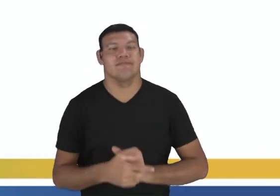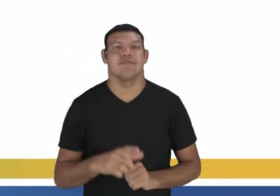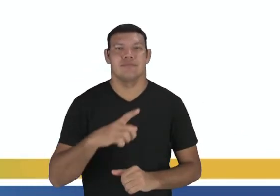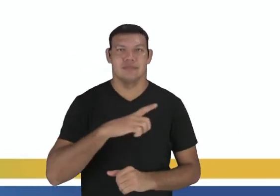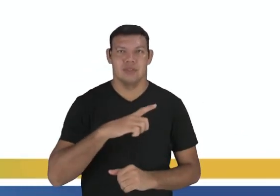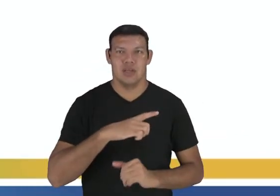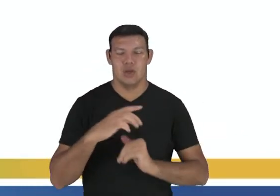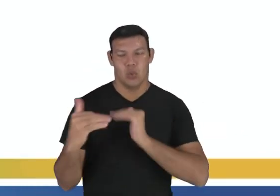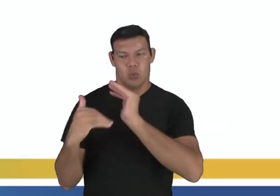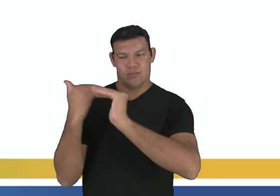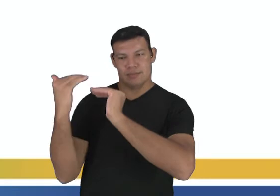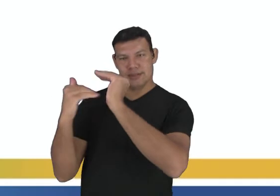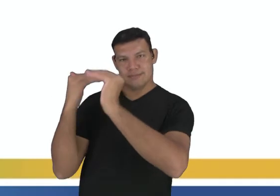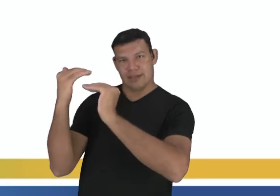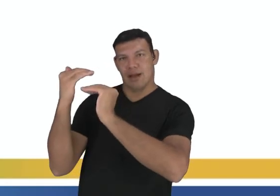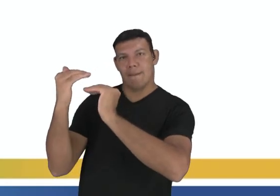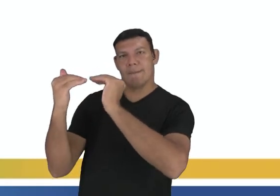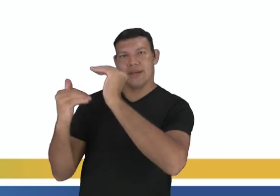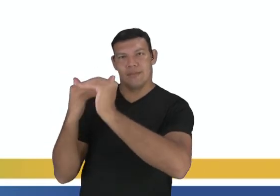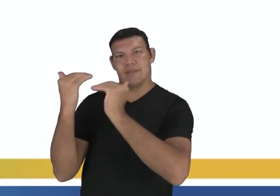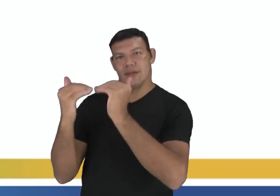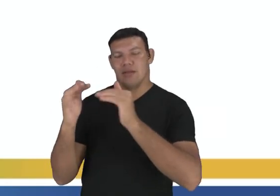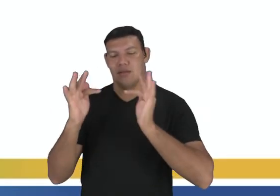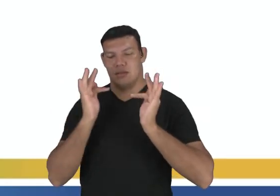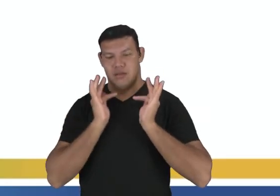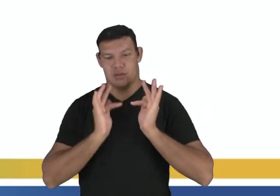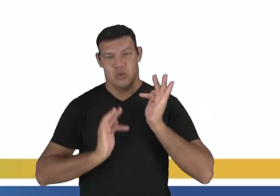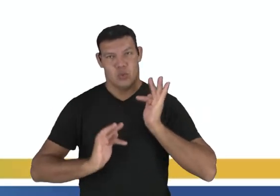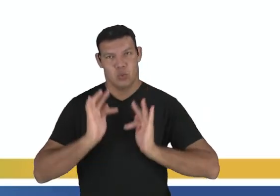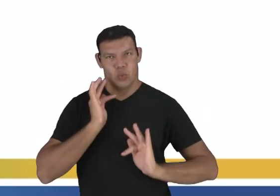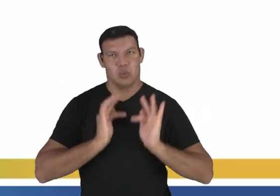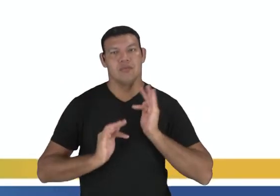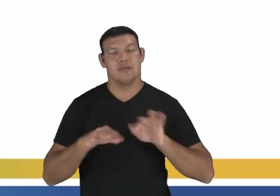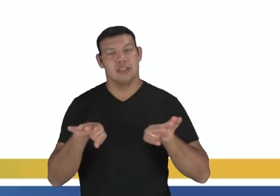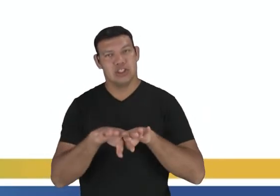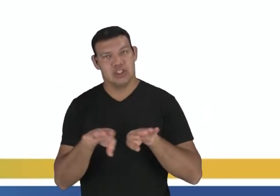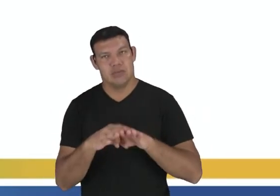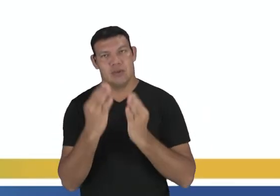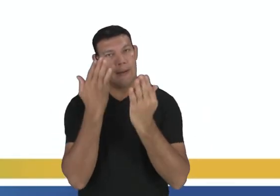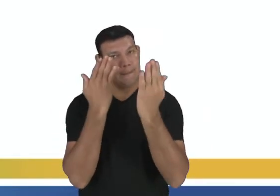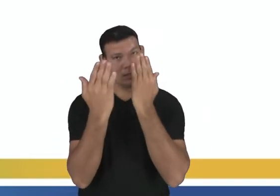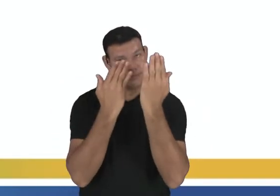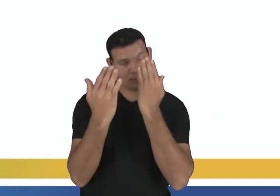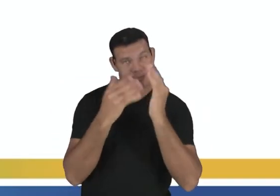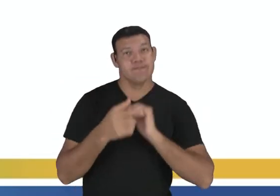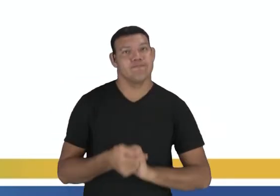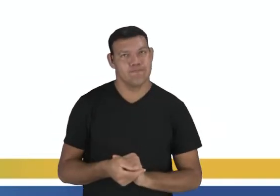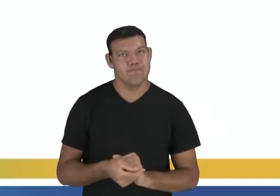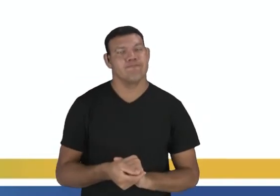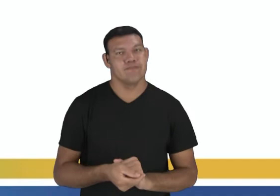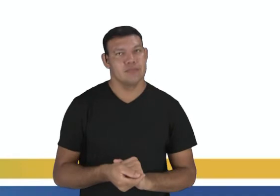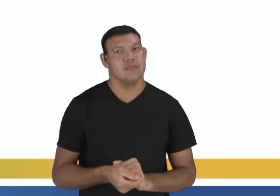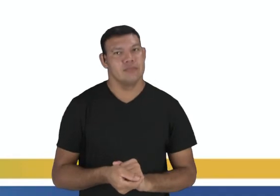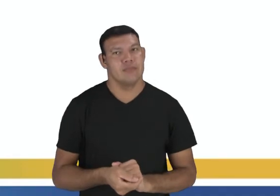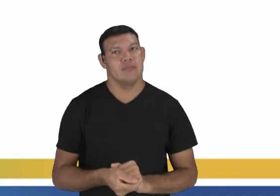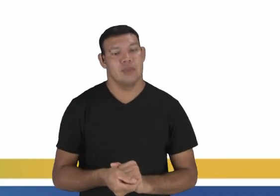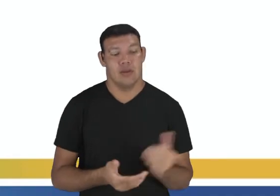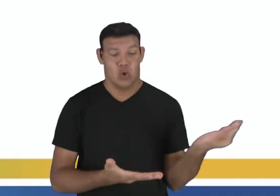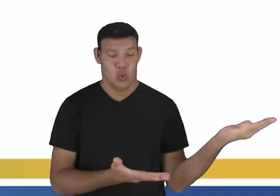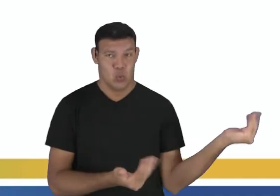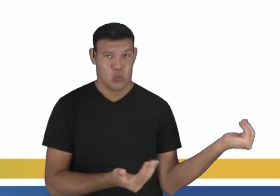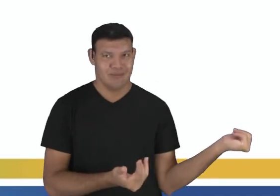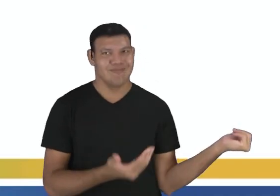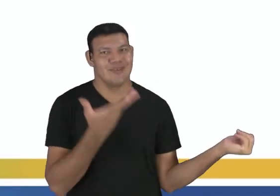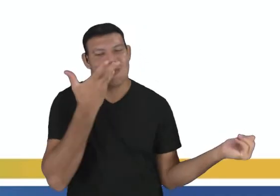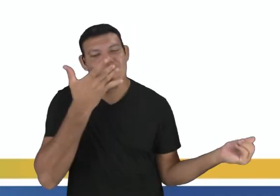ela vai ter atrasos no desenvolvimento físico e psicológico. Então, são sintomas que trazem prejuízo